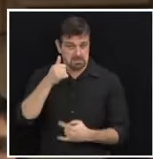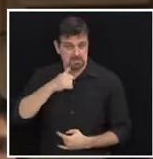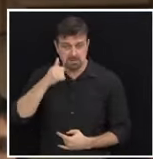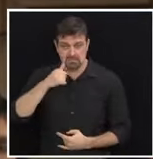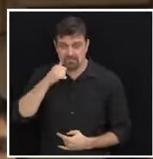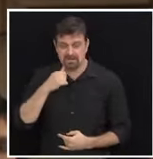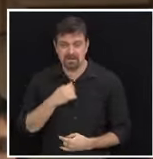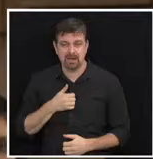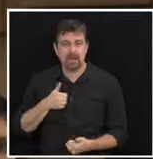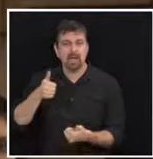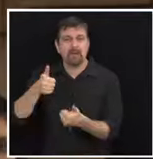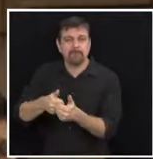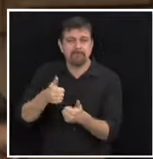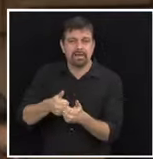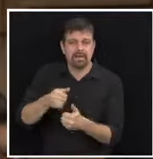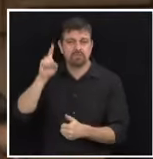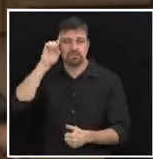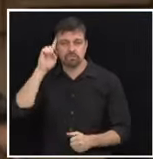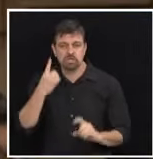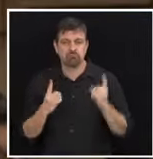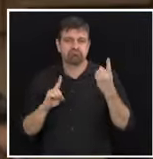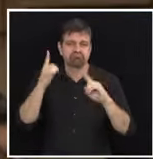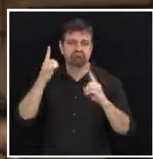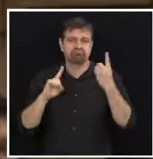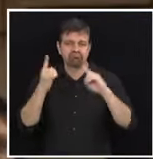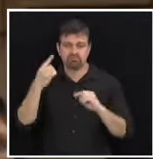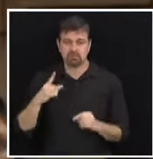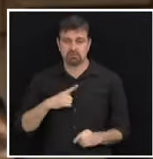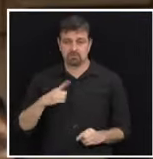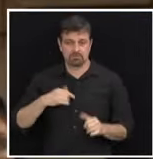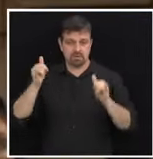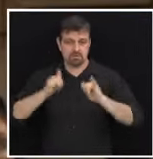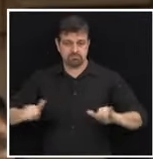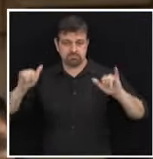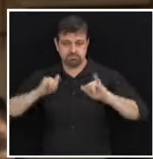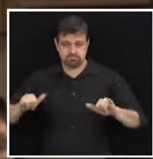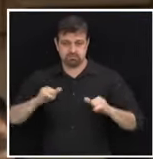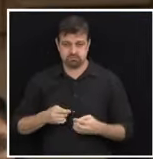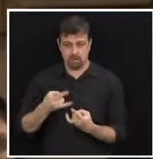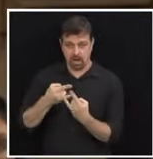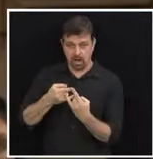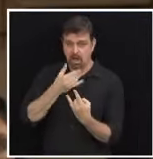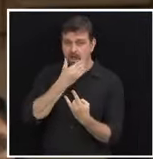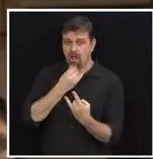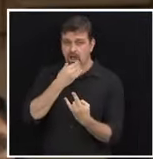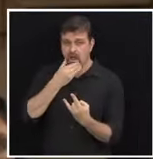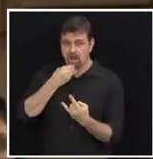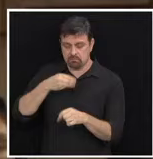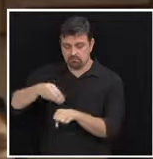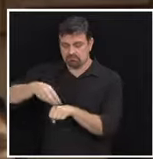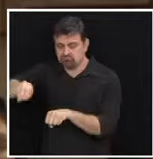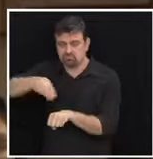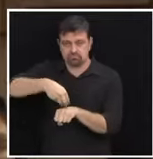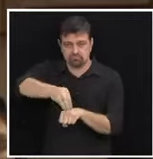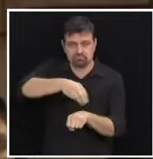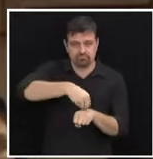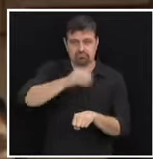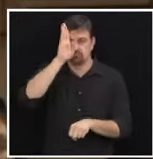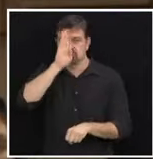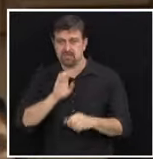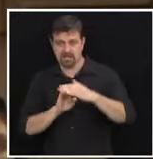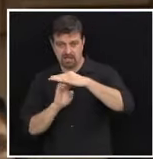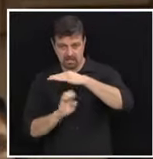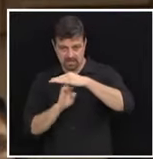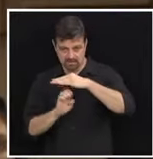datas festivas, assim, carnaval, por exemplo, tem muito distribuição de camisinha masculina. E várias empresas